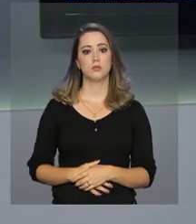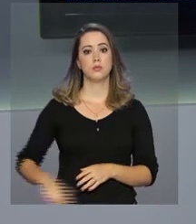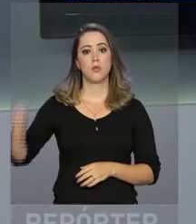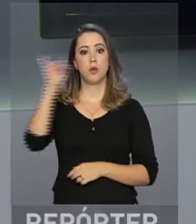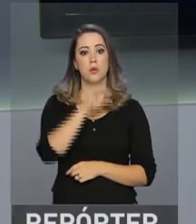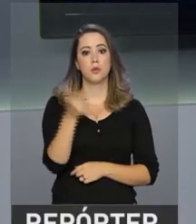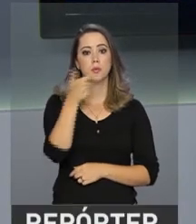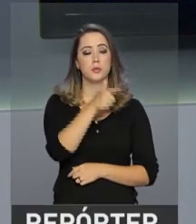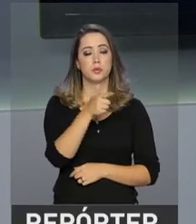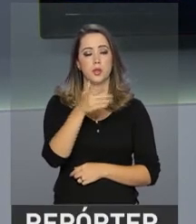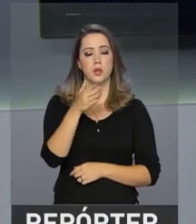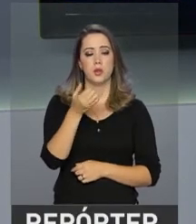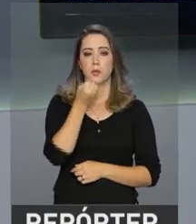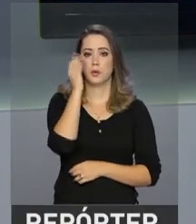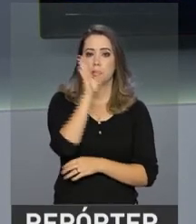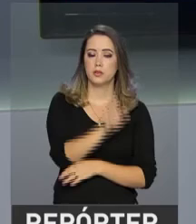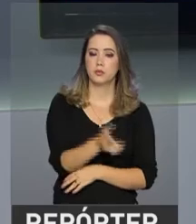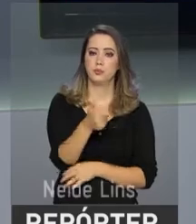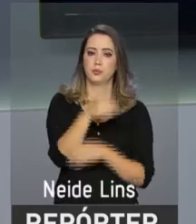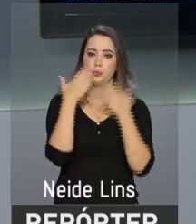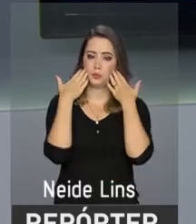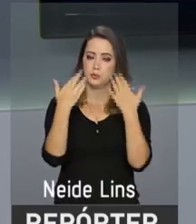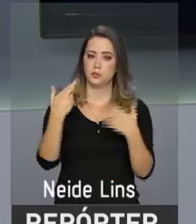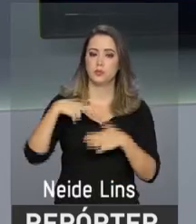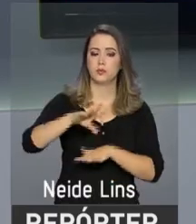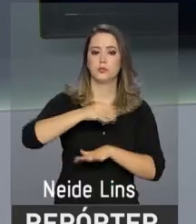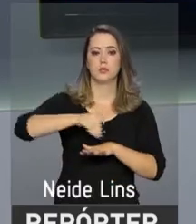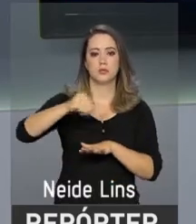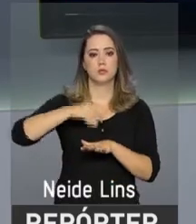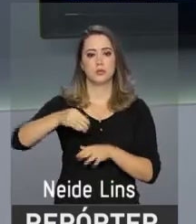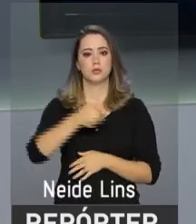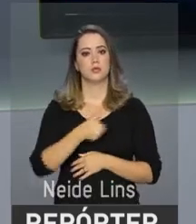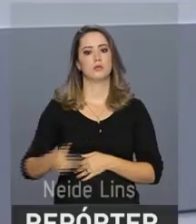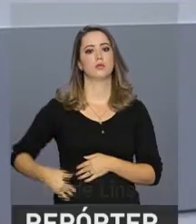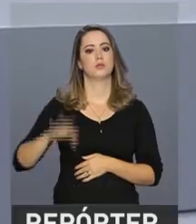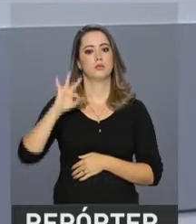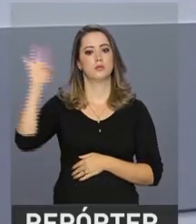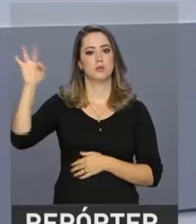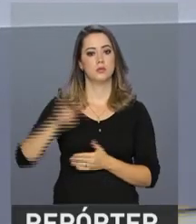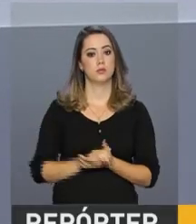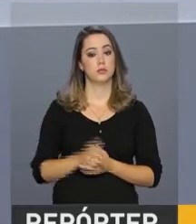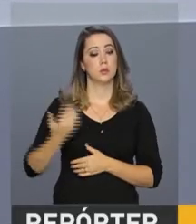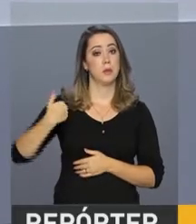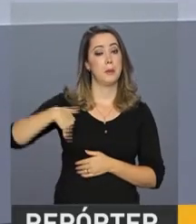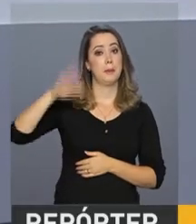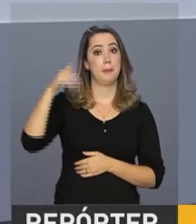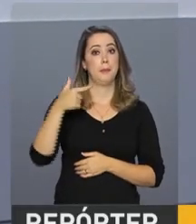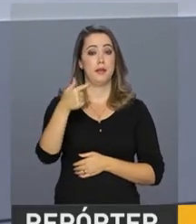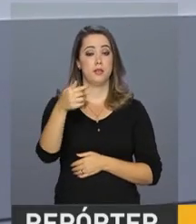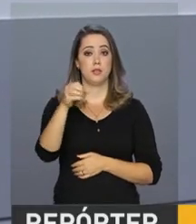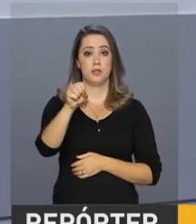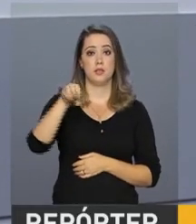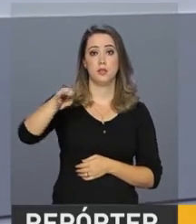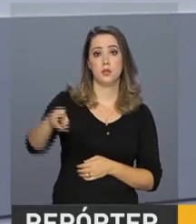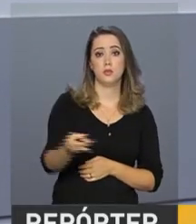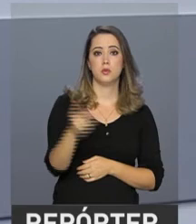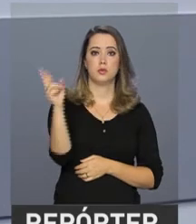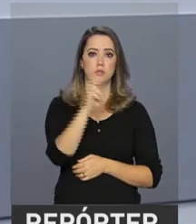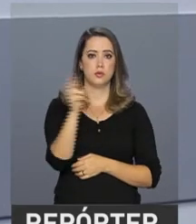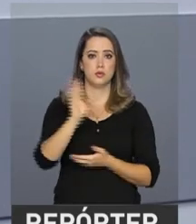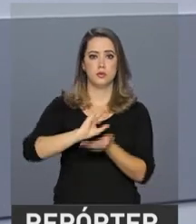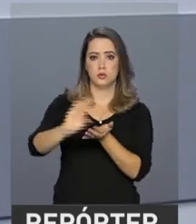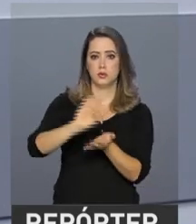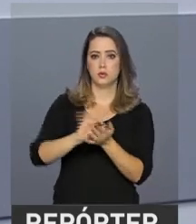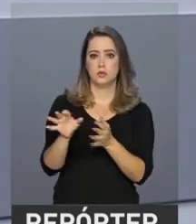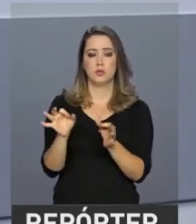Olá, boa tarde. No ar o Repórter NBR com as notícias do governo federal. Mais de R$ 78 milhões vão ser investidos